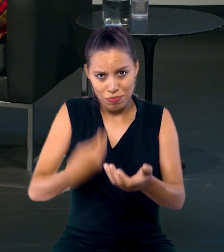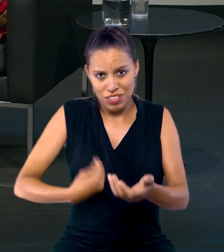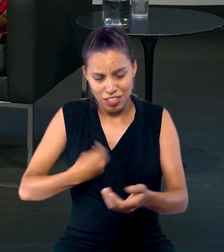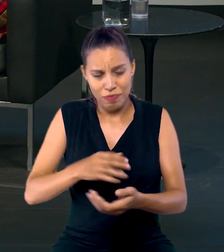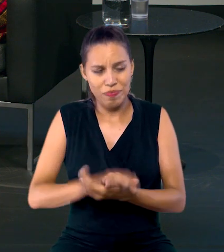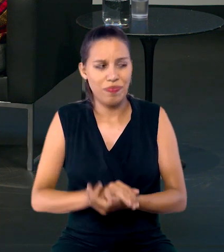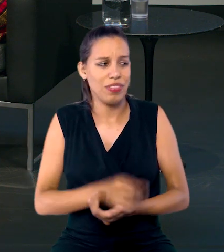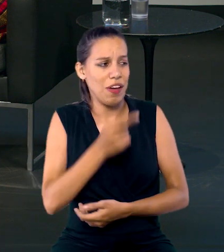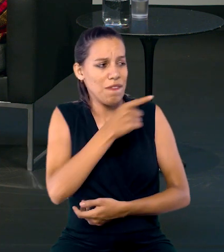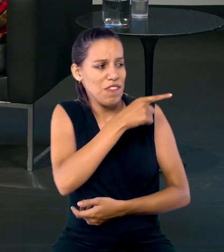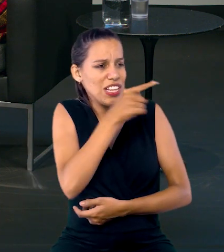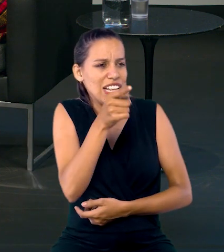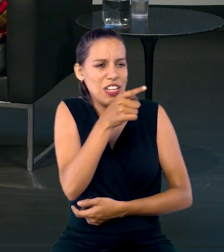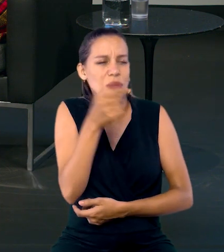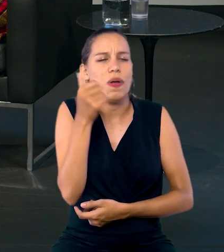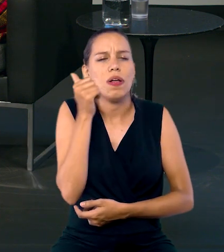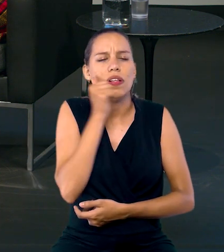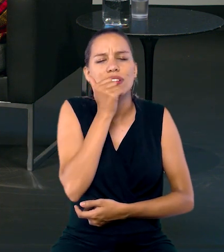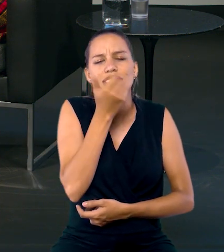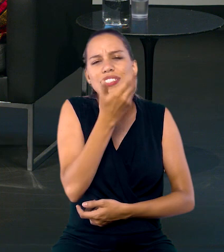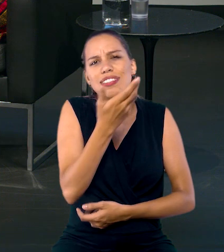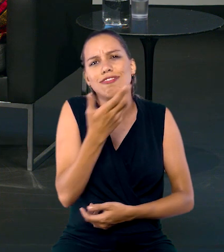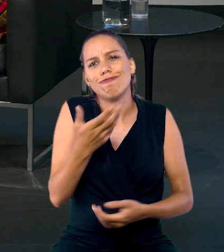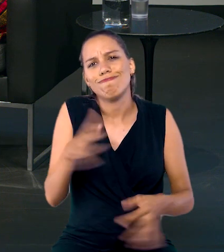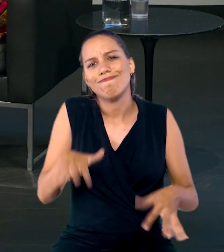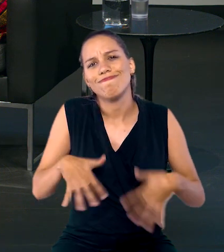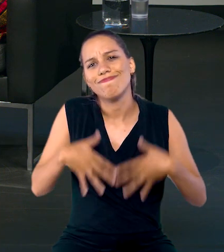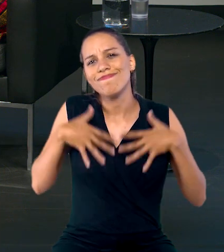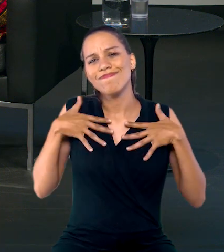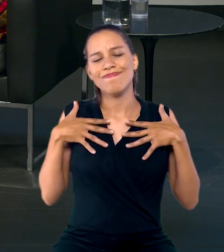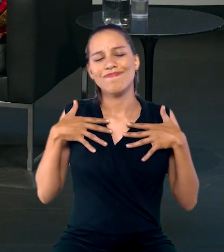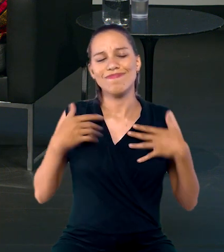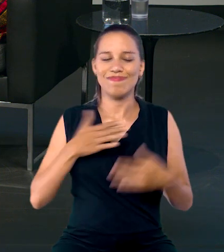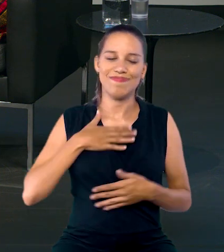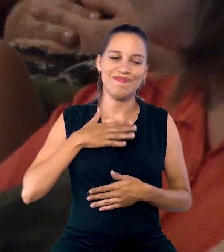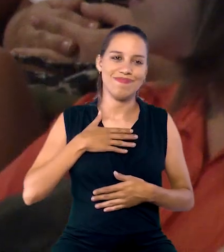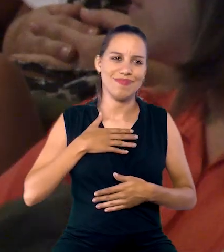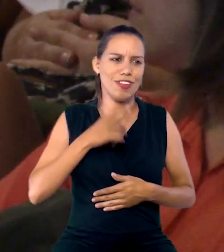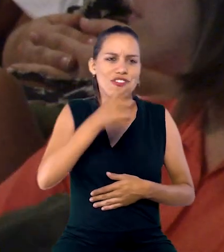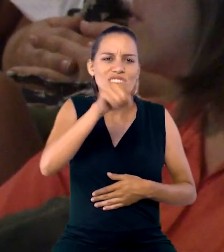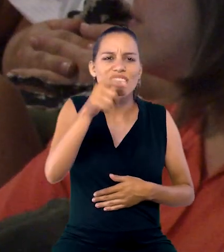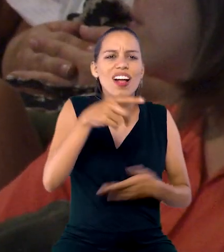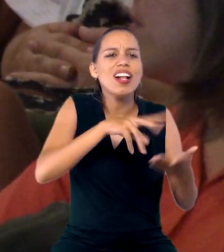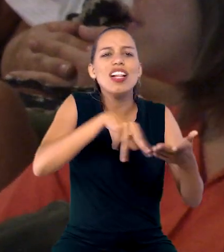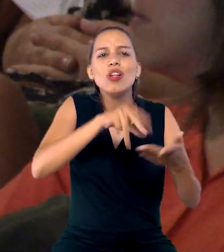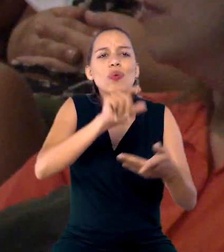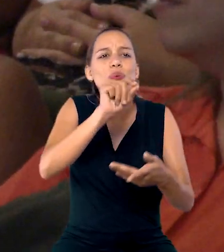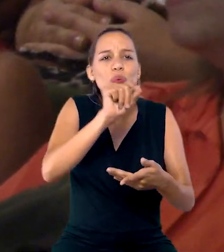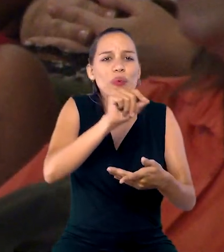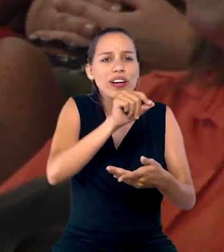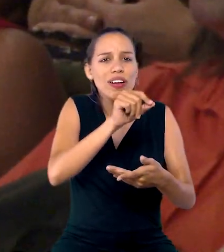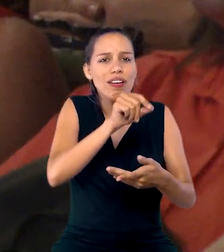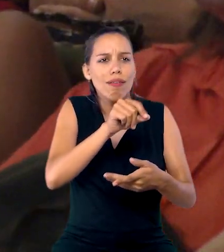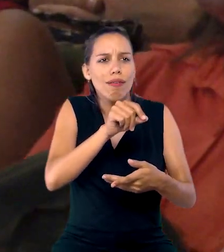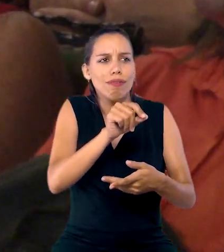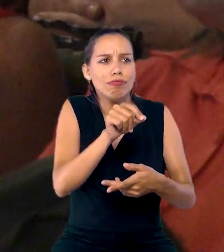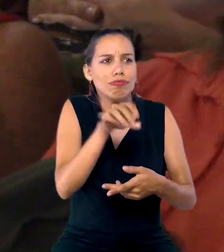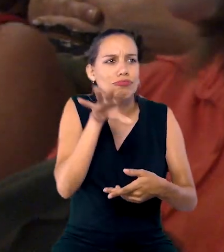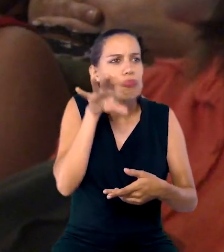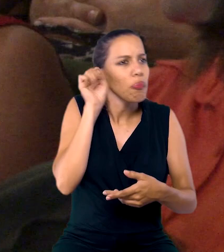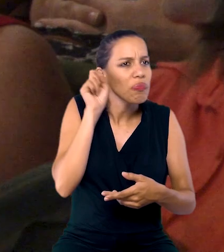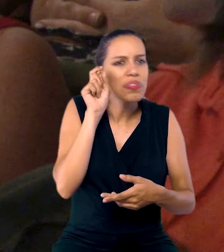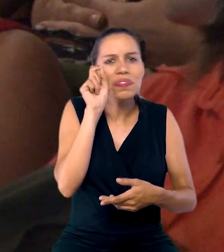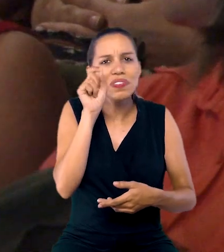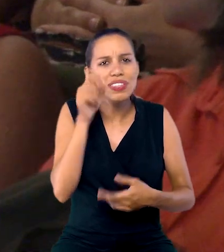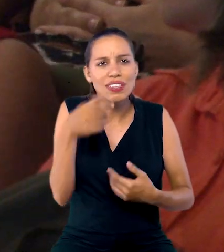porque vocês me inspiram muito, assim, e vai ser muito bonito se vocês puderem compartilhar o que vocês têm lido, ouvido, uma